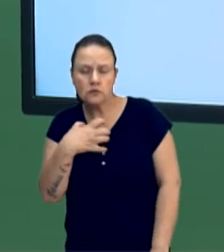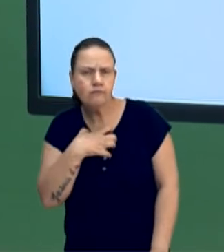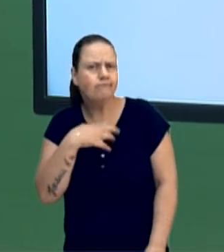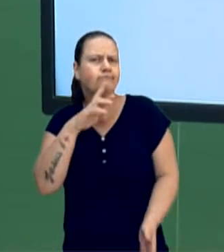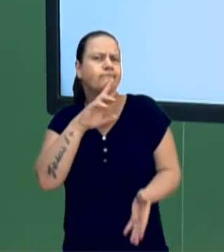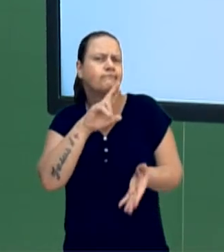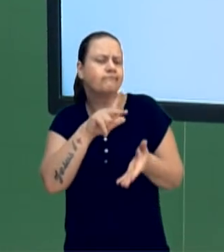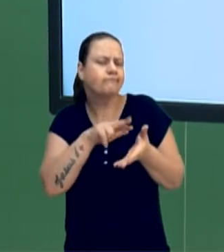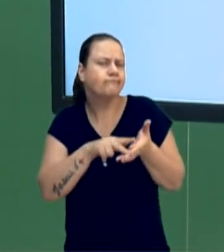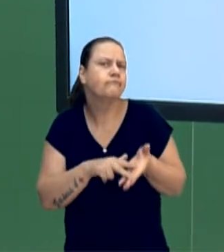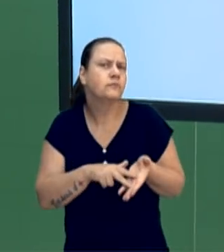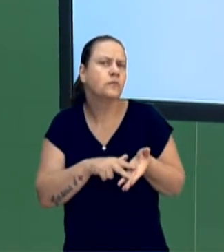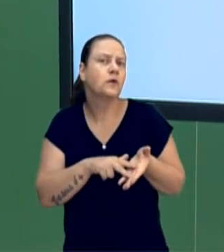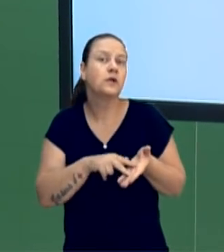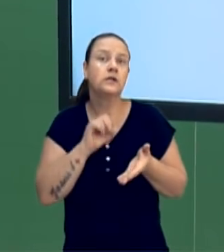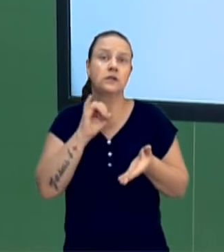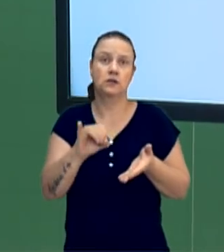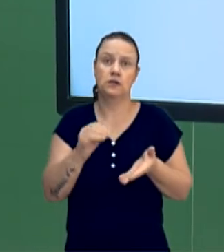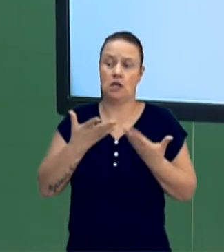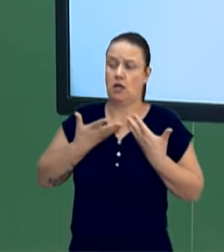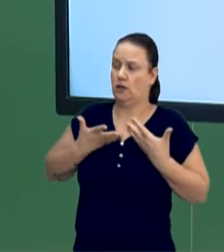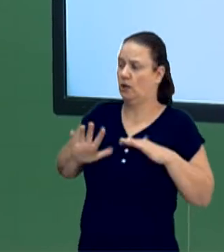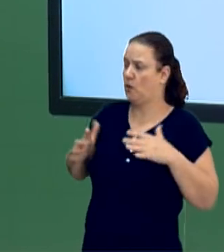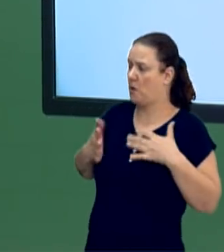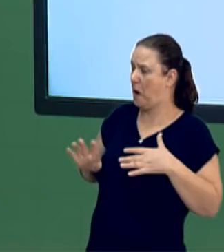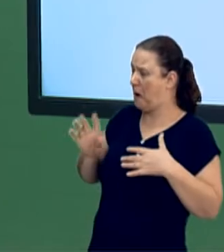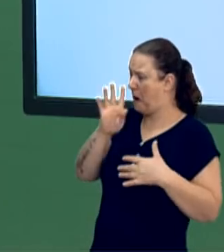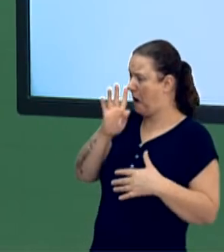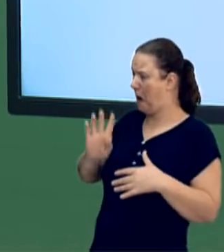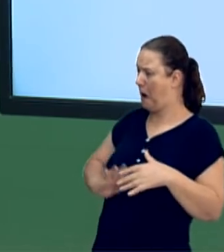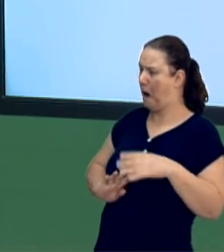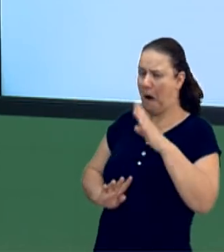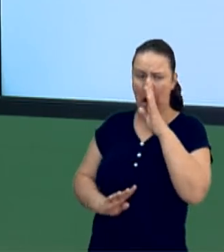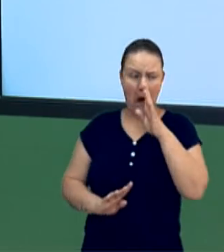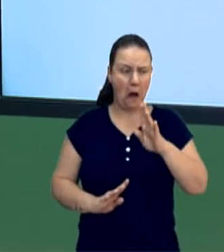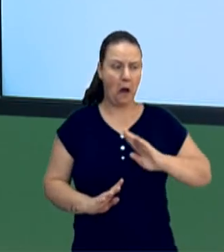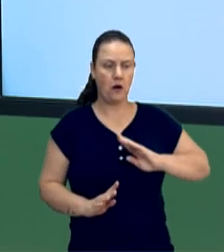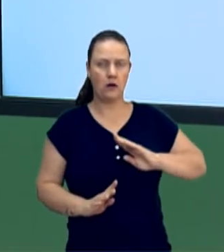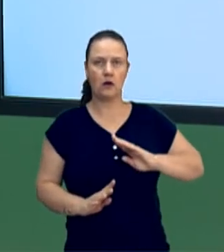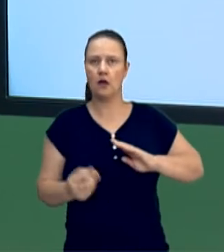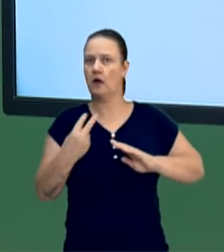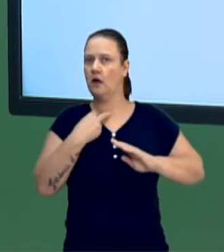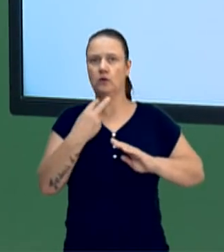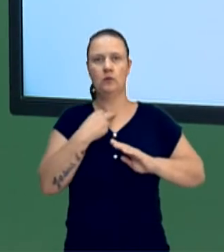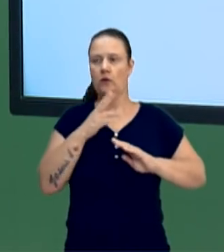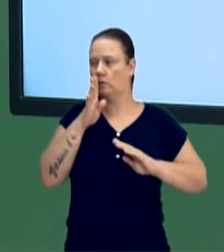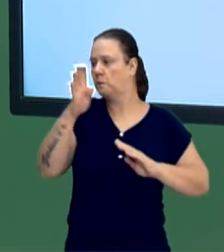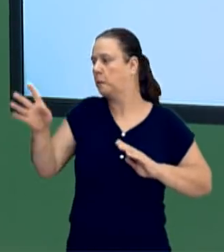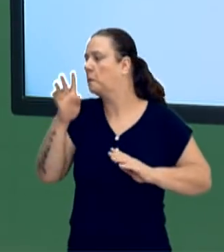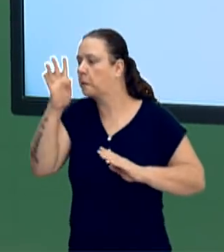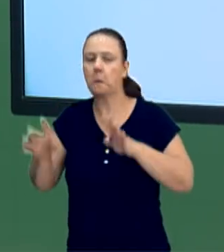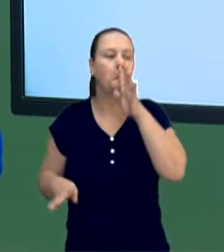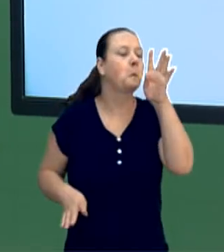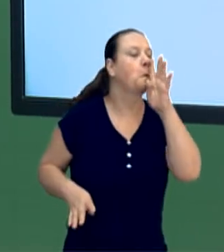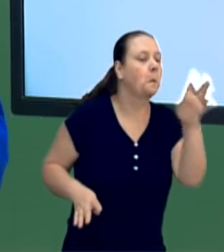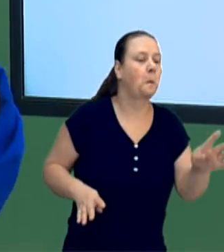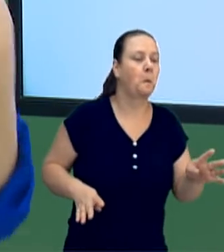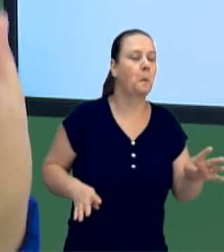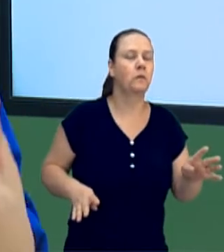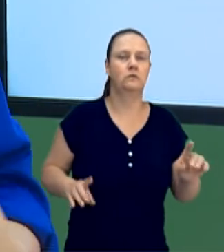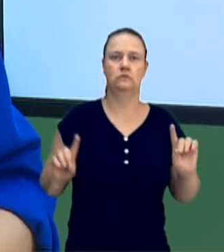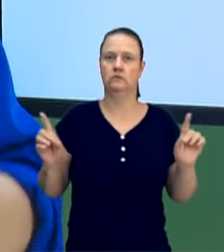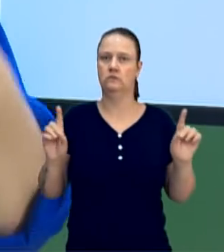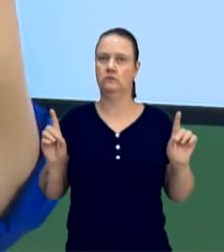Então, aquilo que você não gosta que faço com você, você também não pode fazer com o coleguinha. Isso que